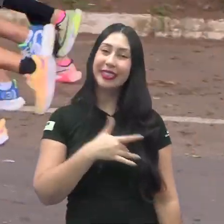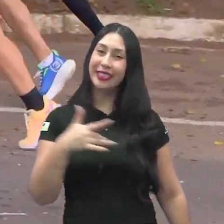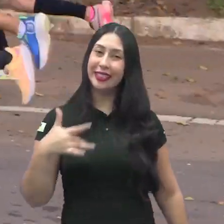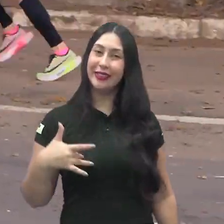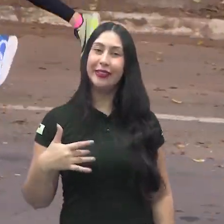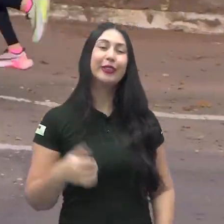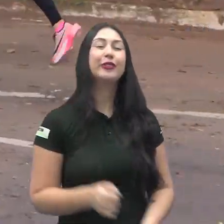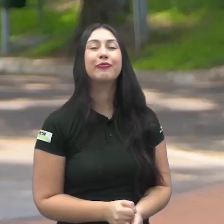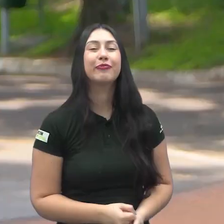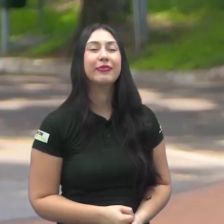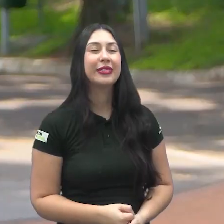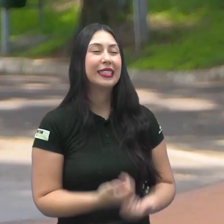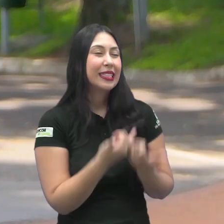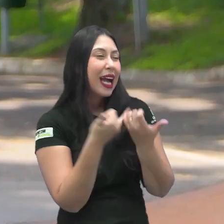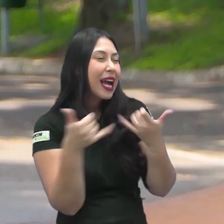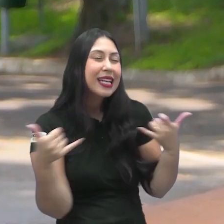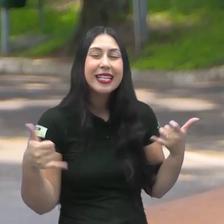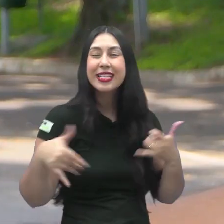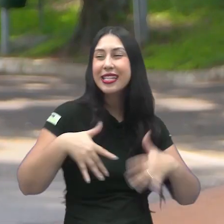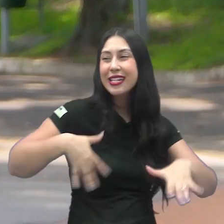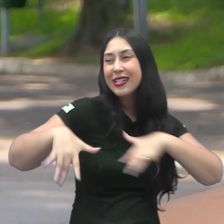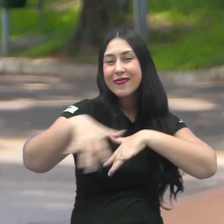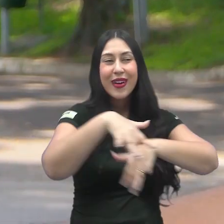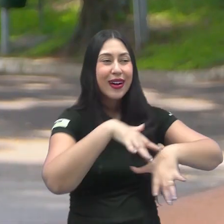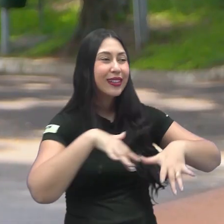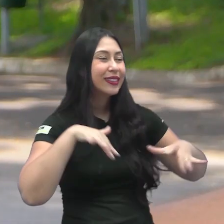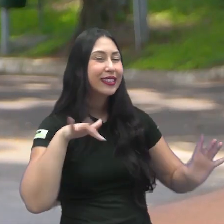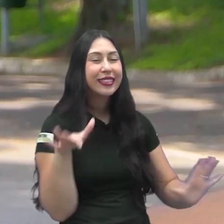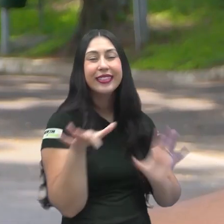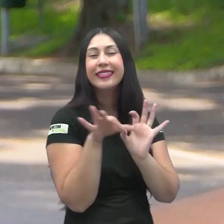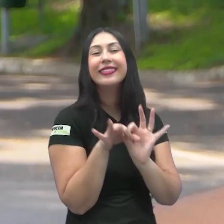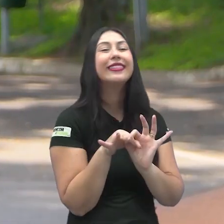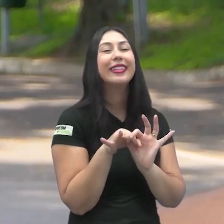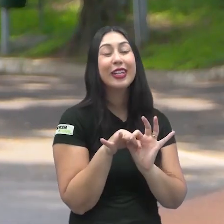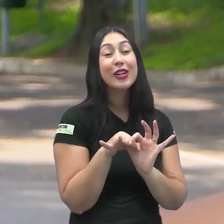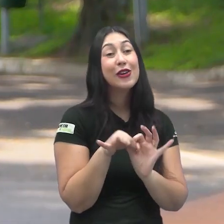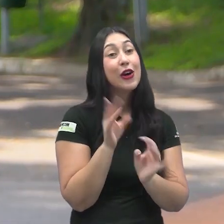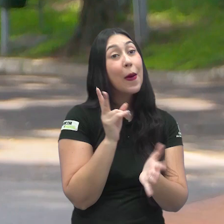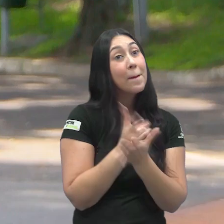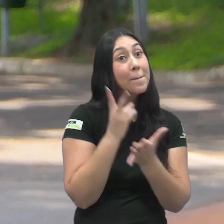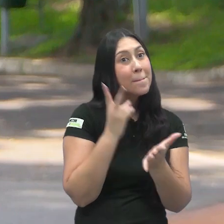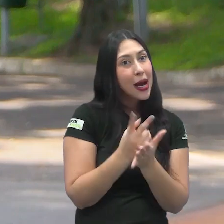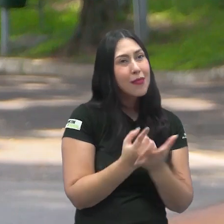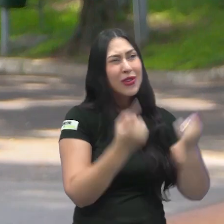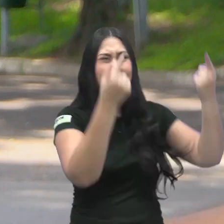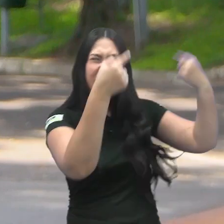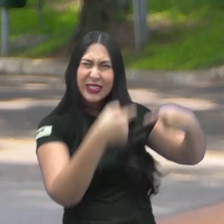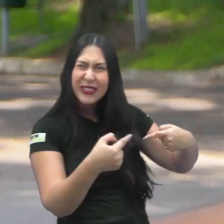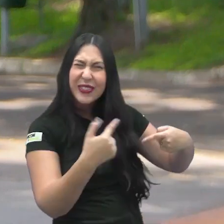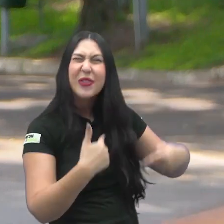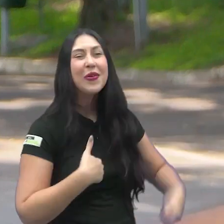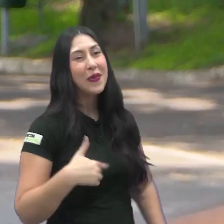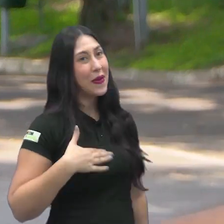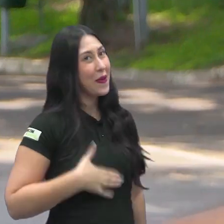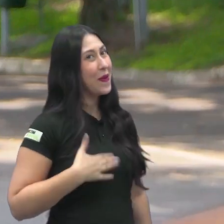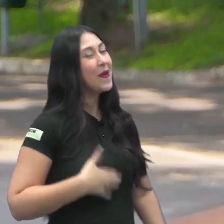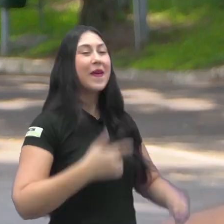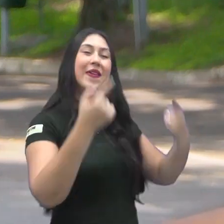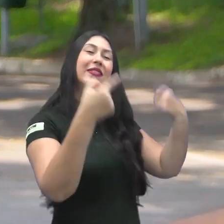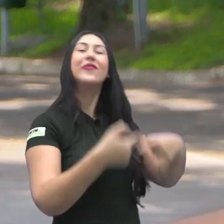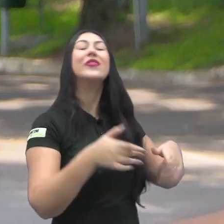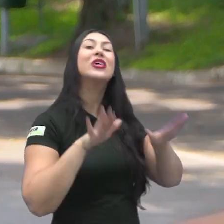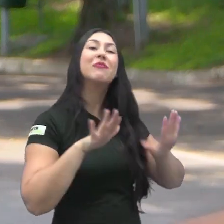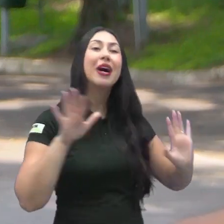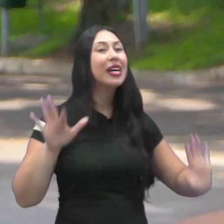nas ruas da cidade. A vibe dos corredores, sabe, a união, apesar de ter uma competição, e eu gosto muito de